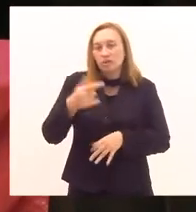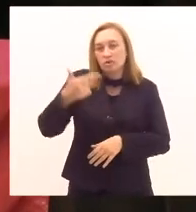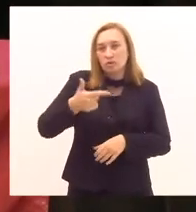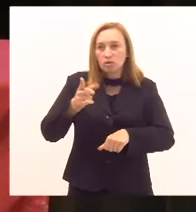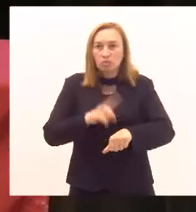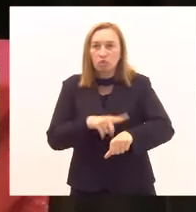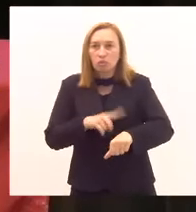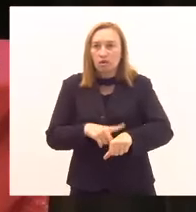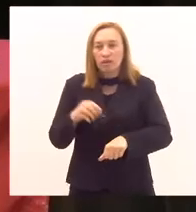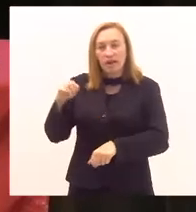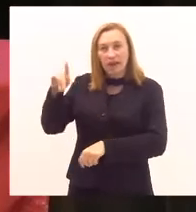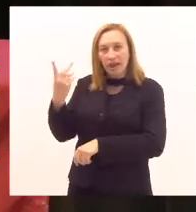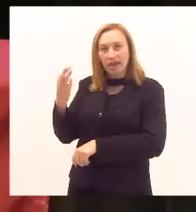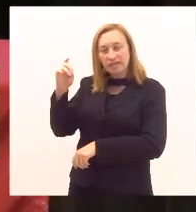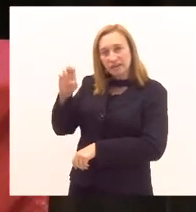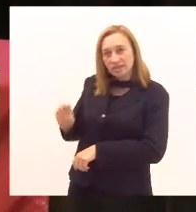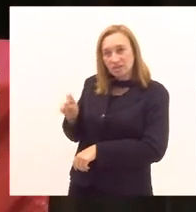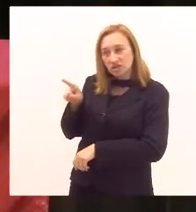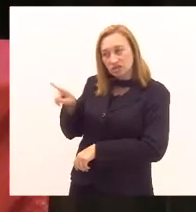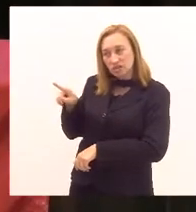está aqui a postos, né?